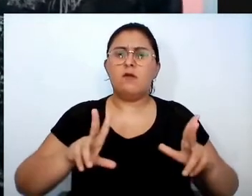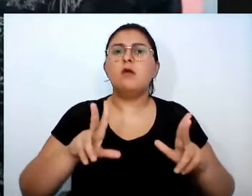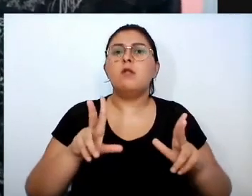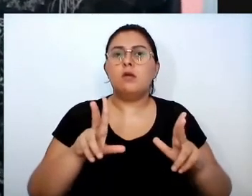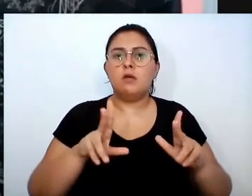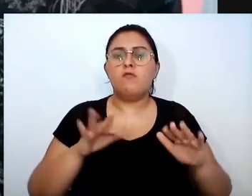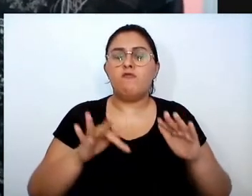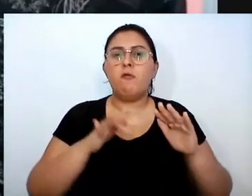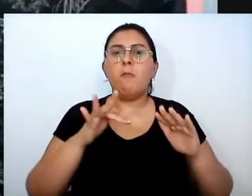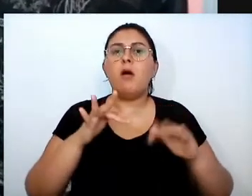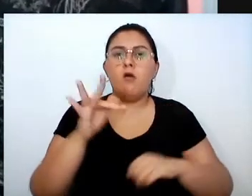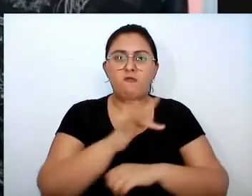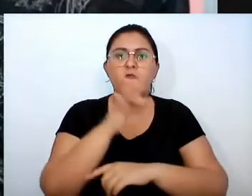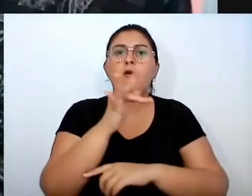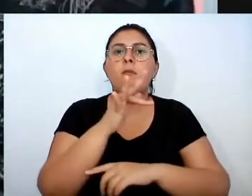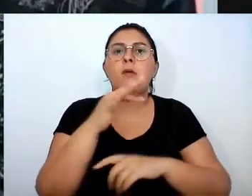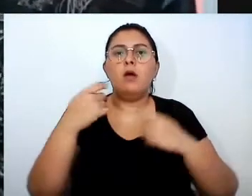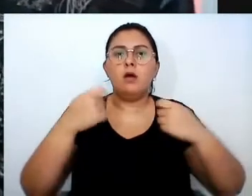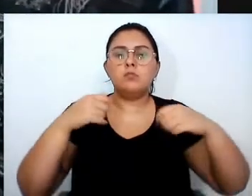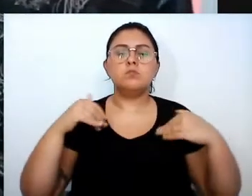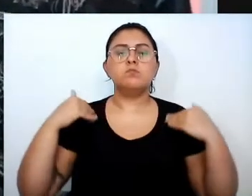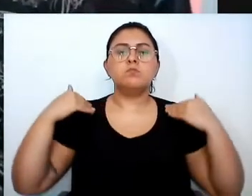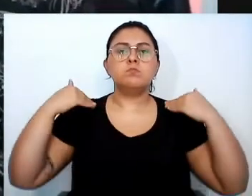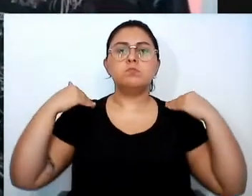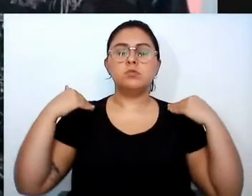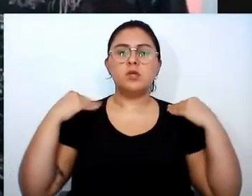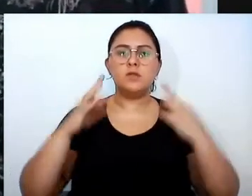instrumental. Aí eu entendi, realmente entendi.